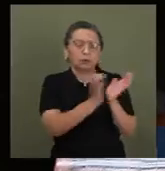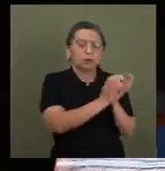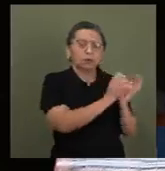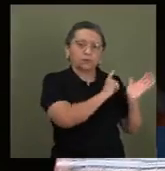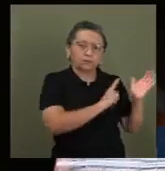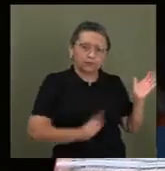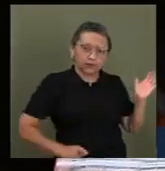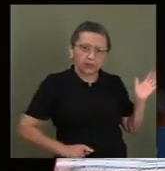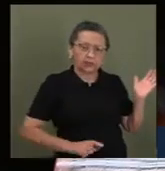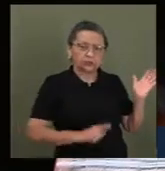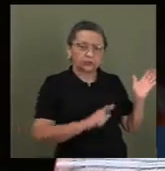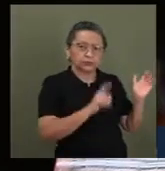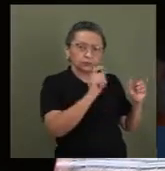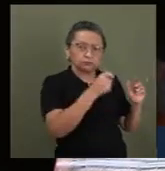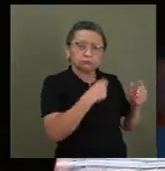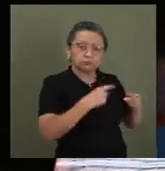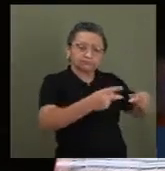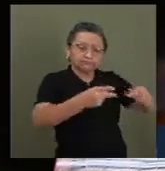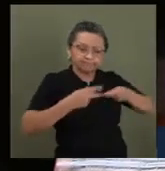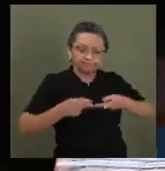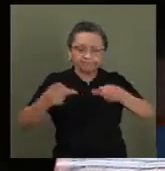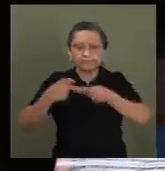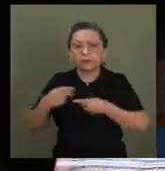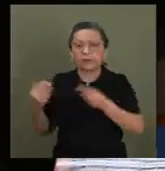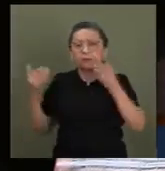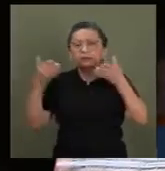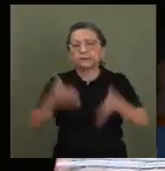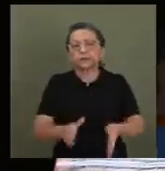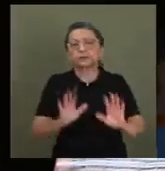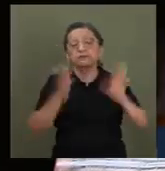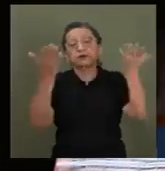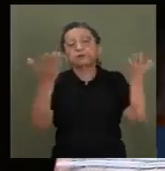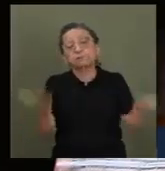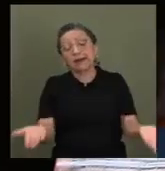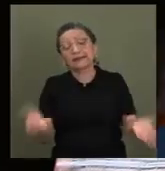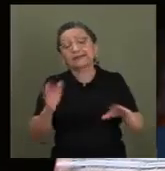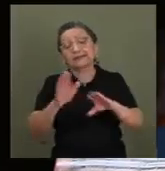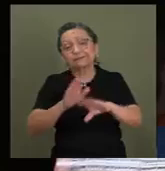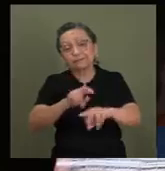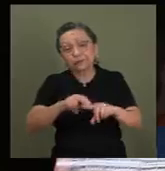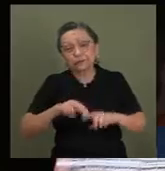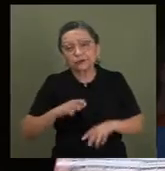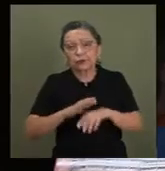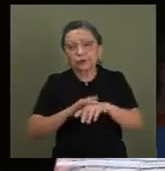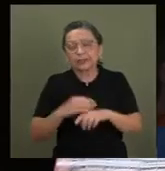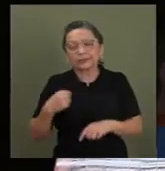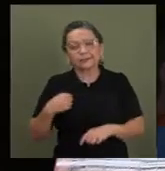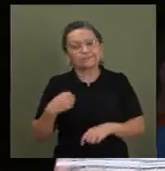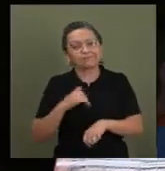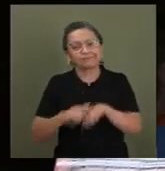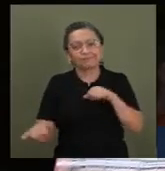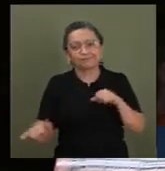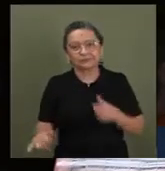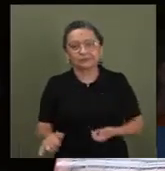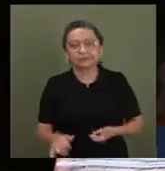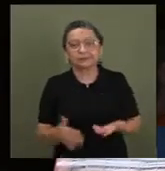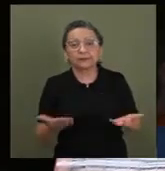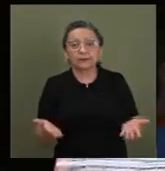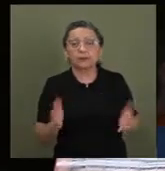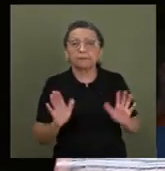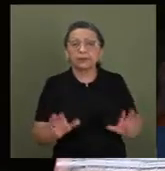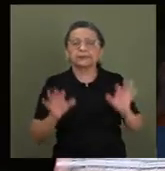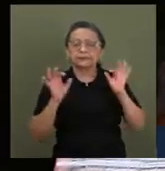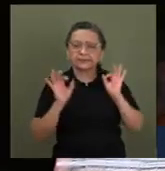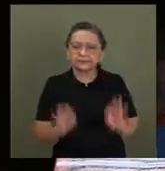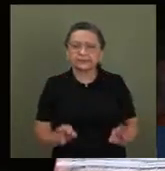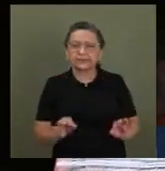estivesse naquele evento. Mas, por motivo de doença, eu não pude estar lá. Mas, com